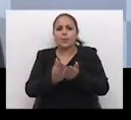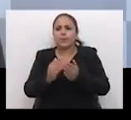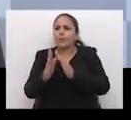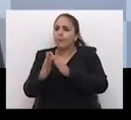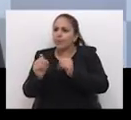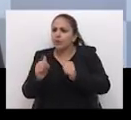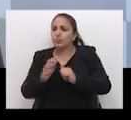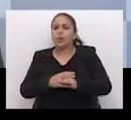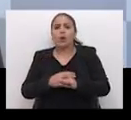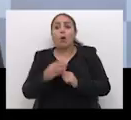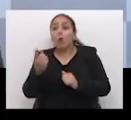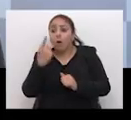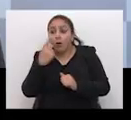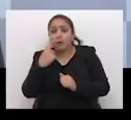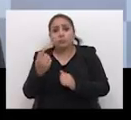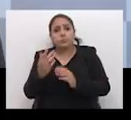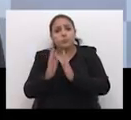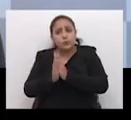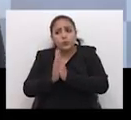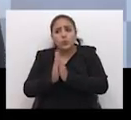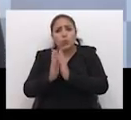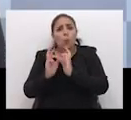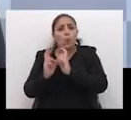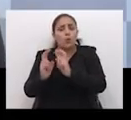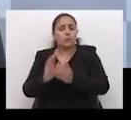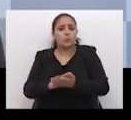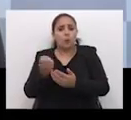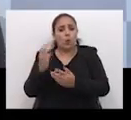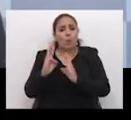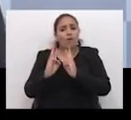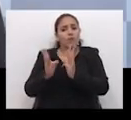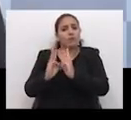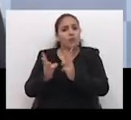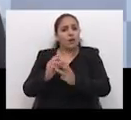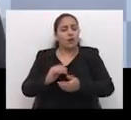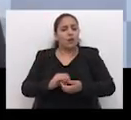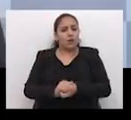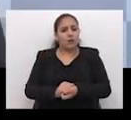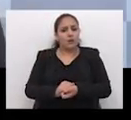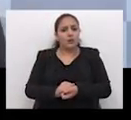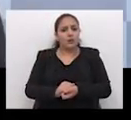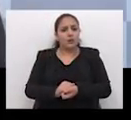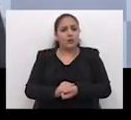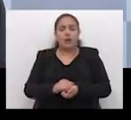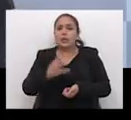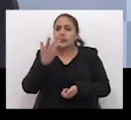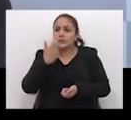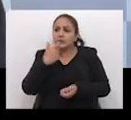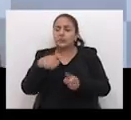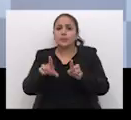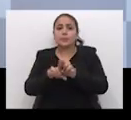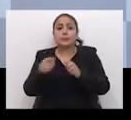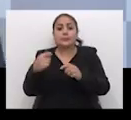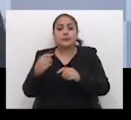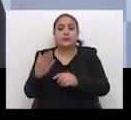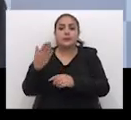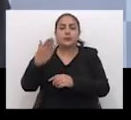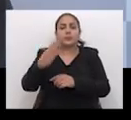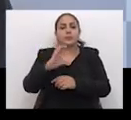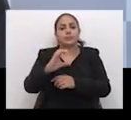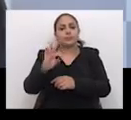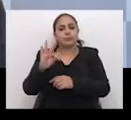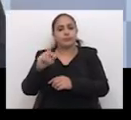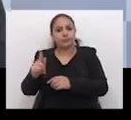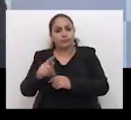ônibus. Se não tem gente suficiente para o ônibus, que arruma uma van, que vão lá, vamos. As crianças também que precisam ir